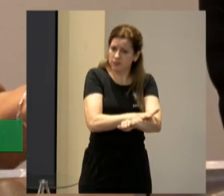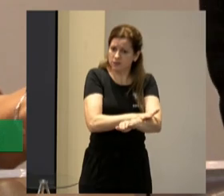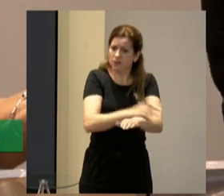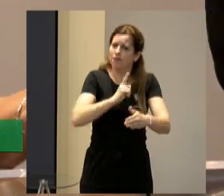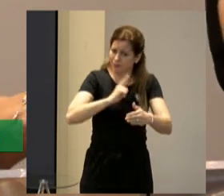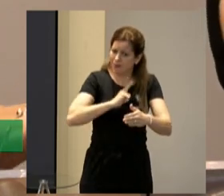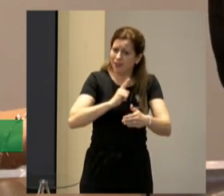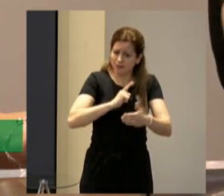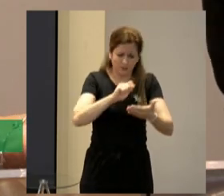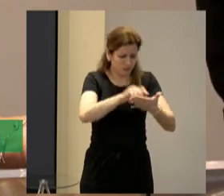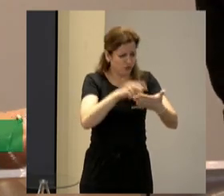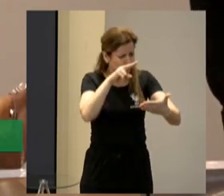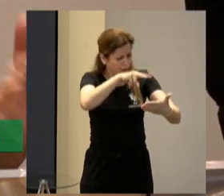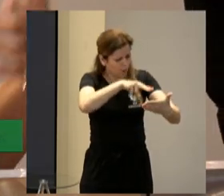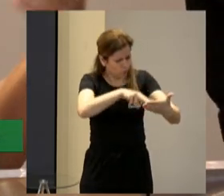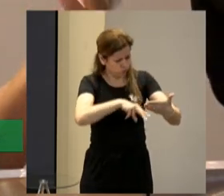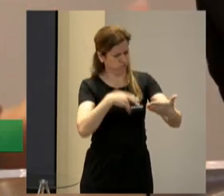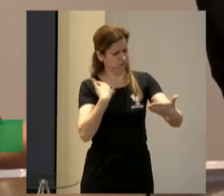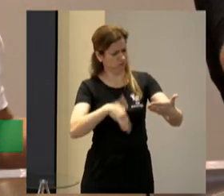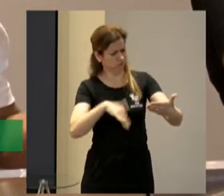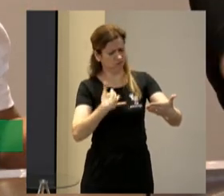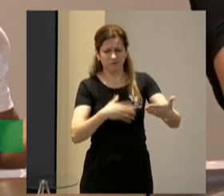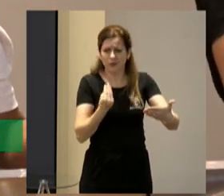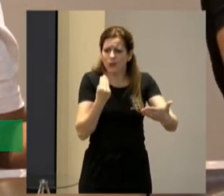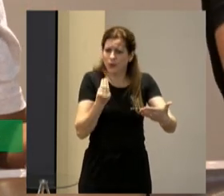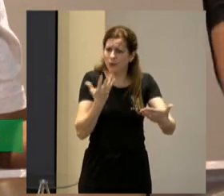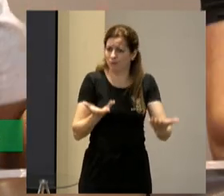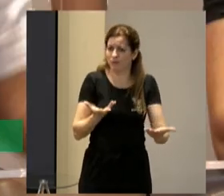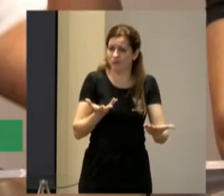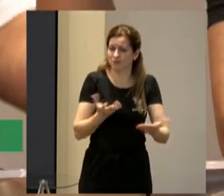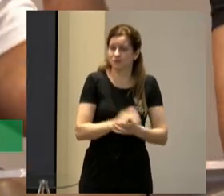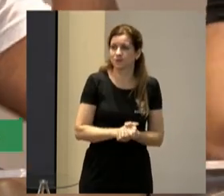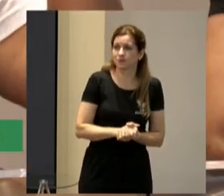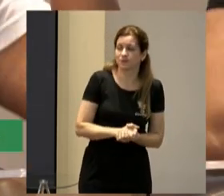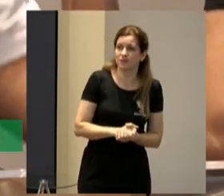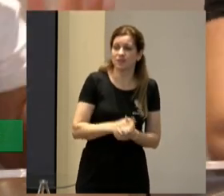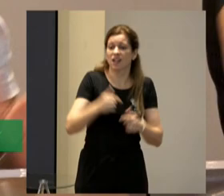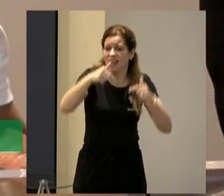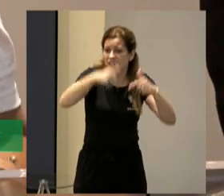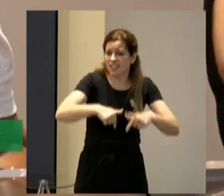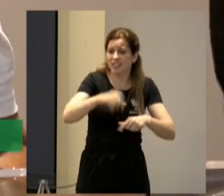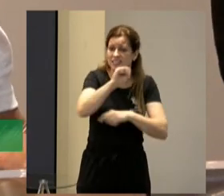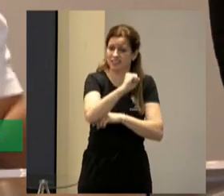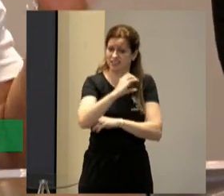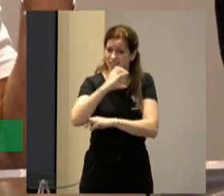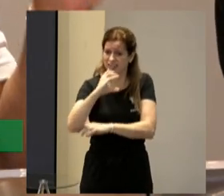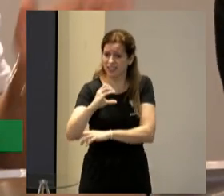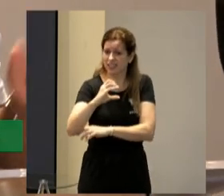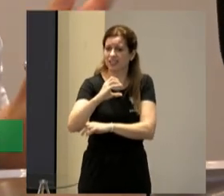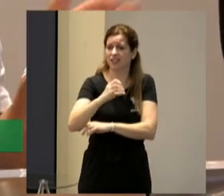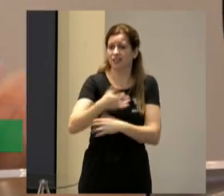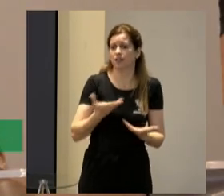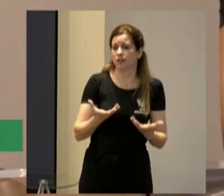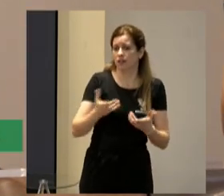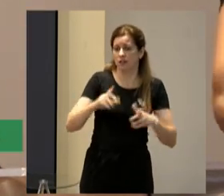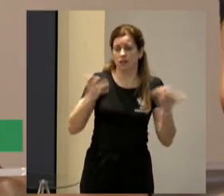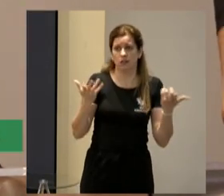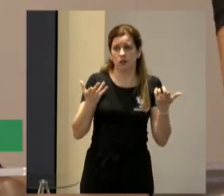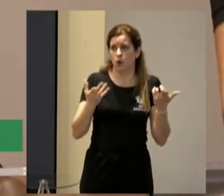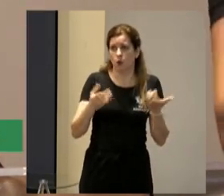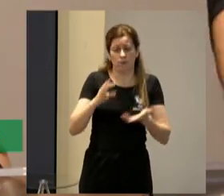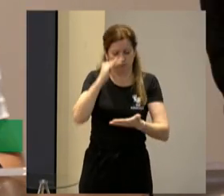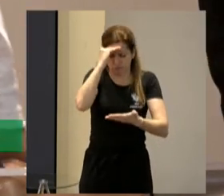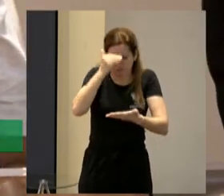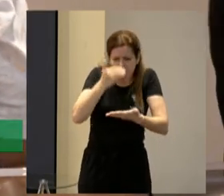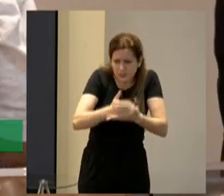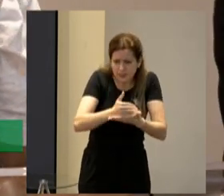sobre racismo na educação no jornal Estado de Santa Catarina ou na imprensa catarinense, uma dissertação, um TCC, você